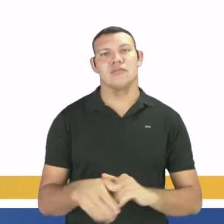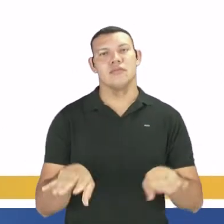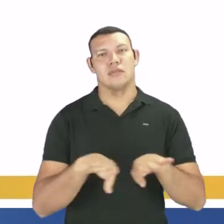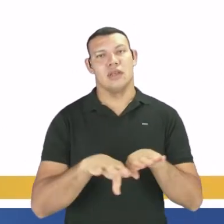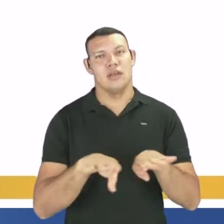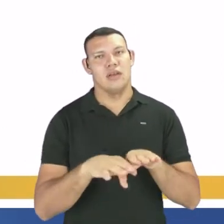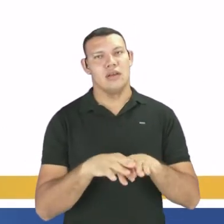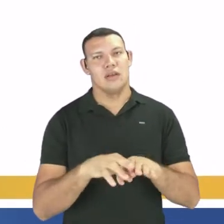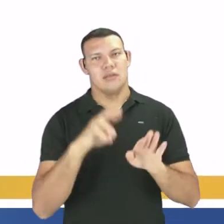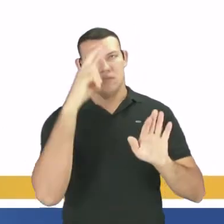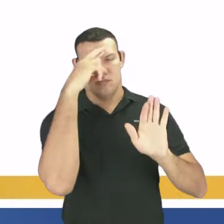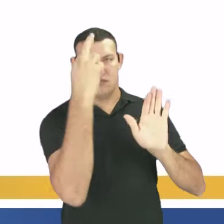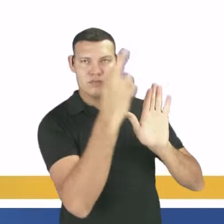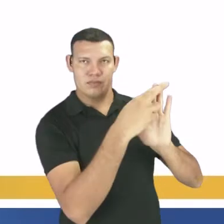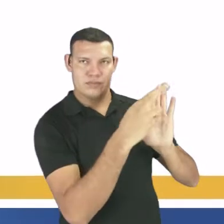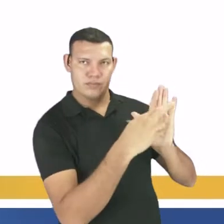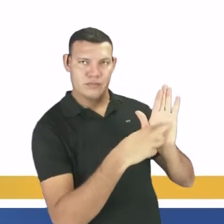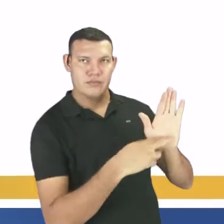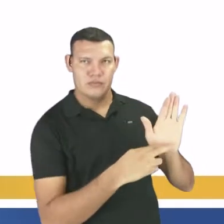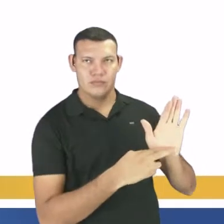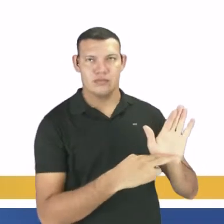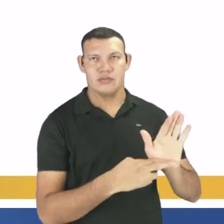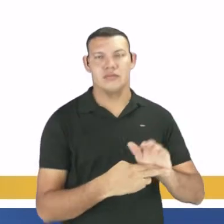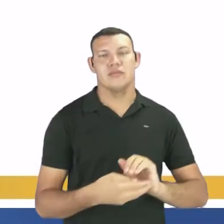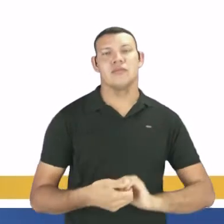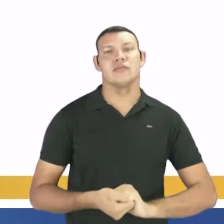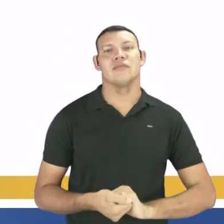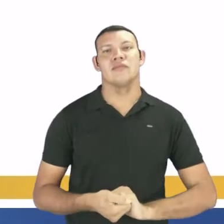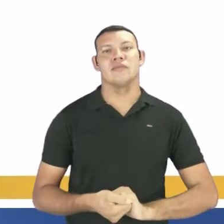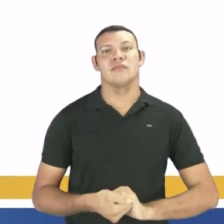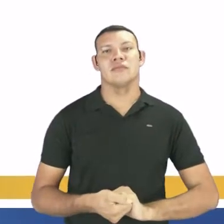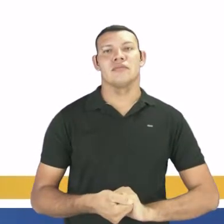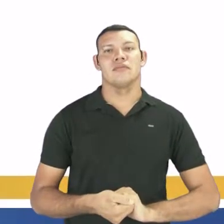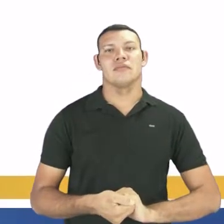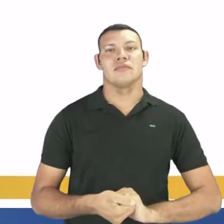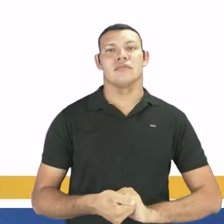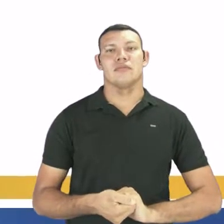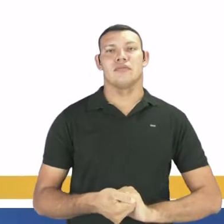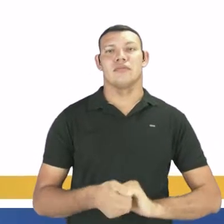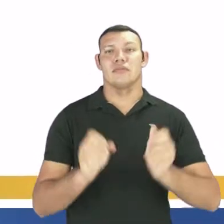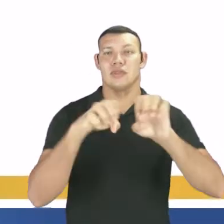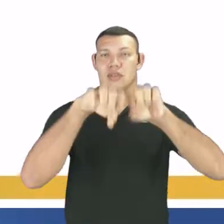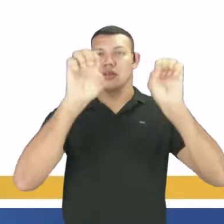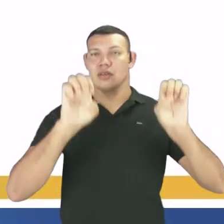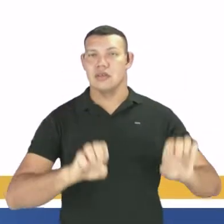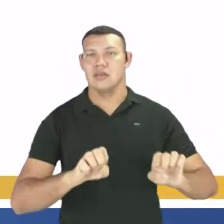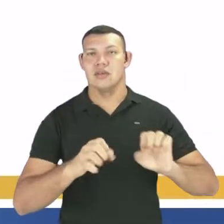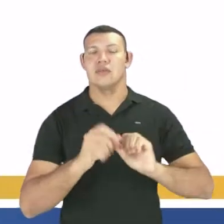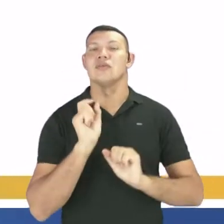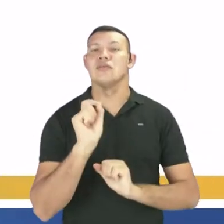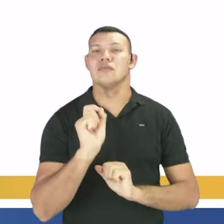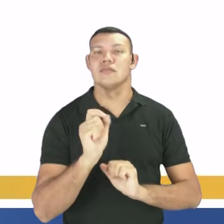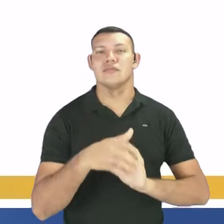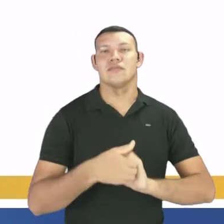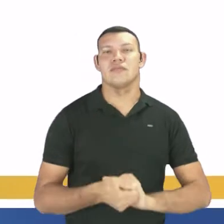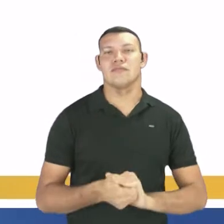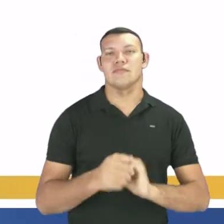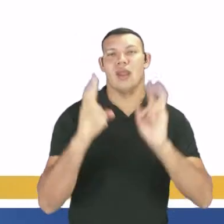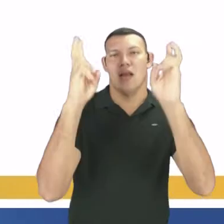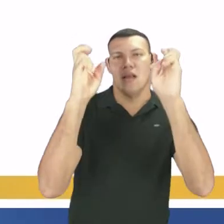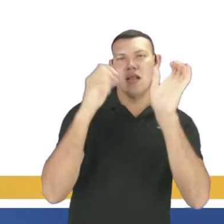com argumentação impessoal. Sua estrutura se compõe na apresentação do